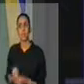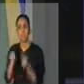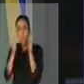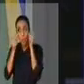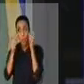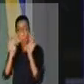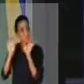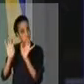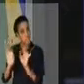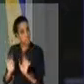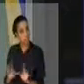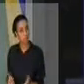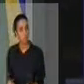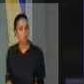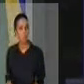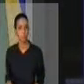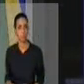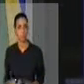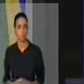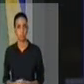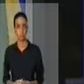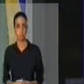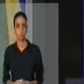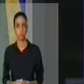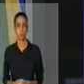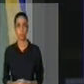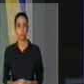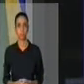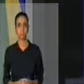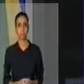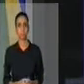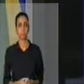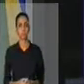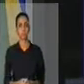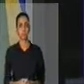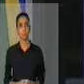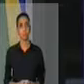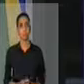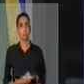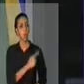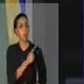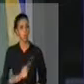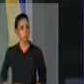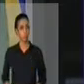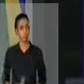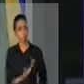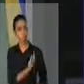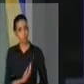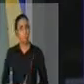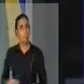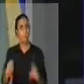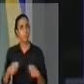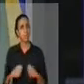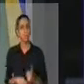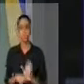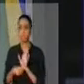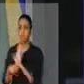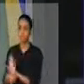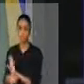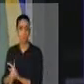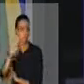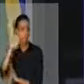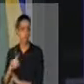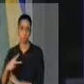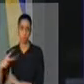essas pessoas possam receber do poder público aquilo que é de direito, mas principalmente